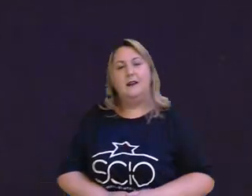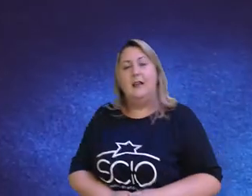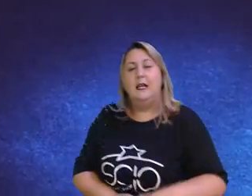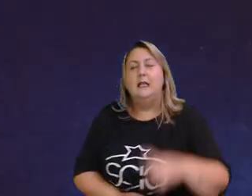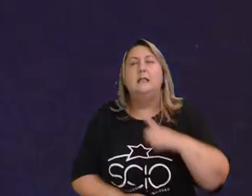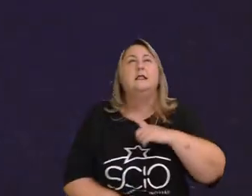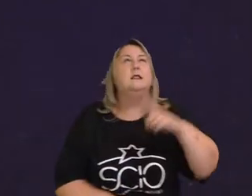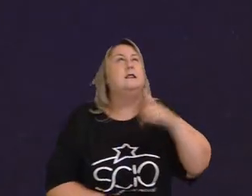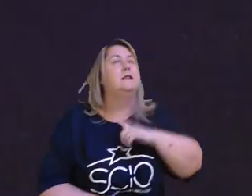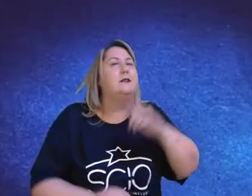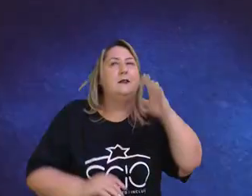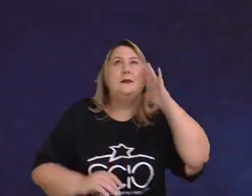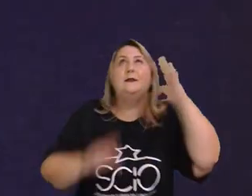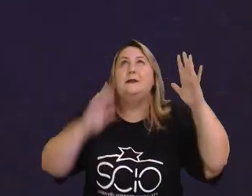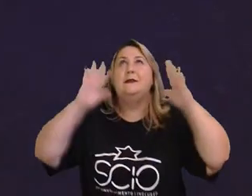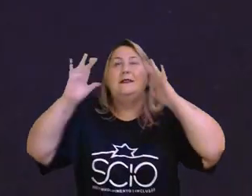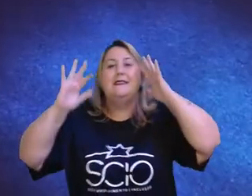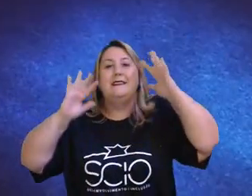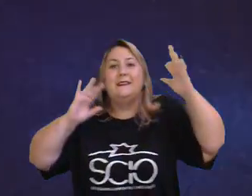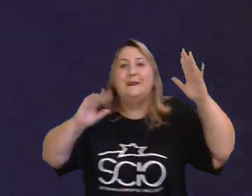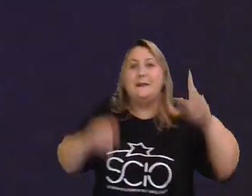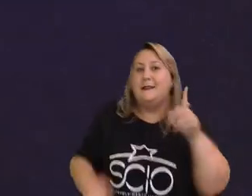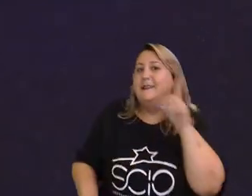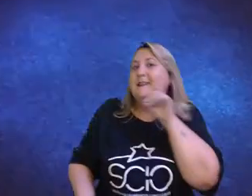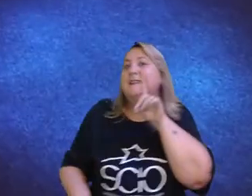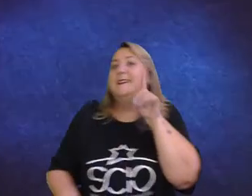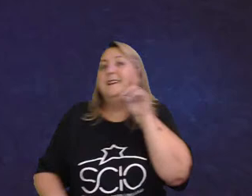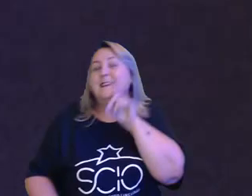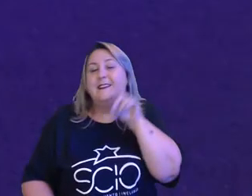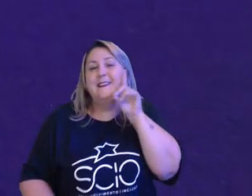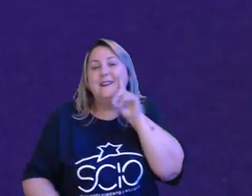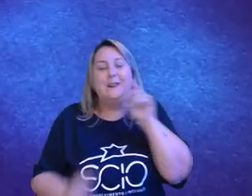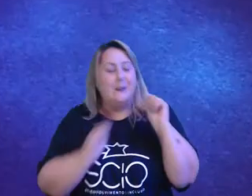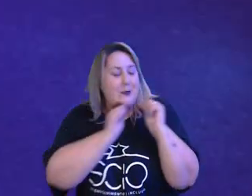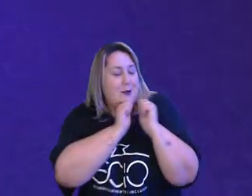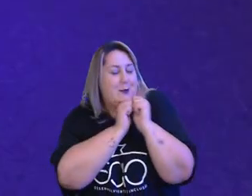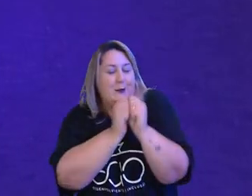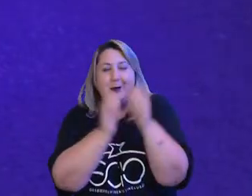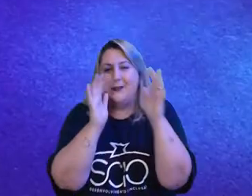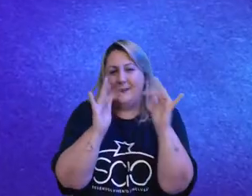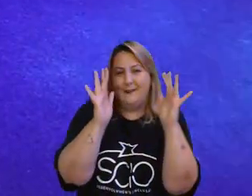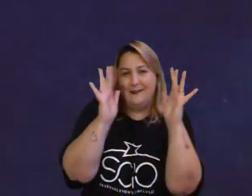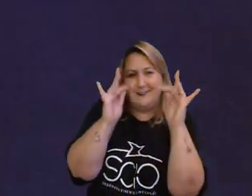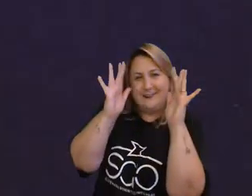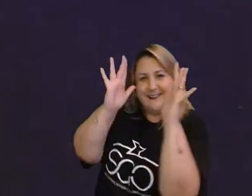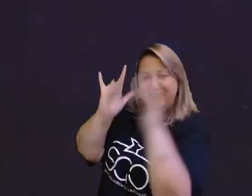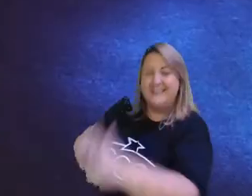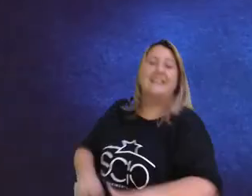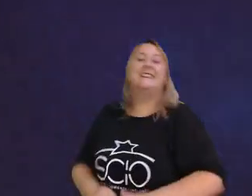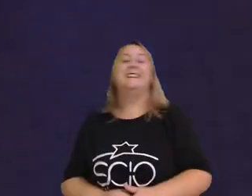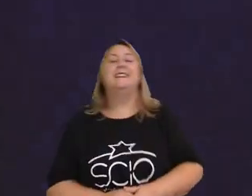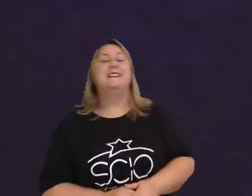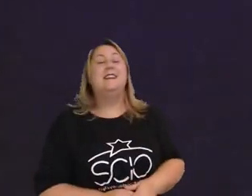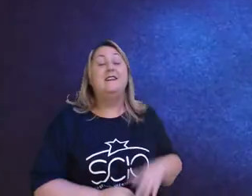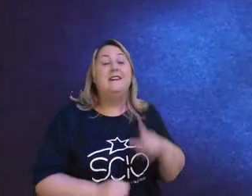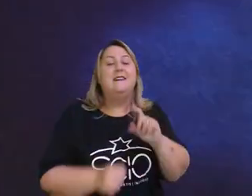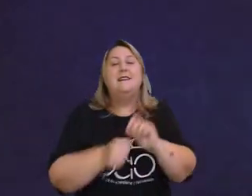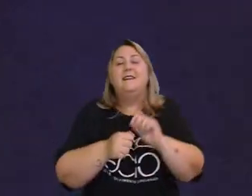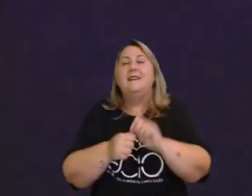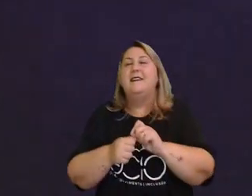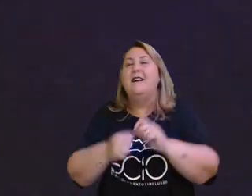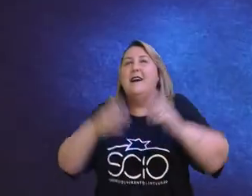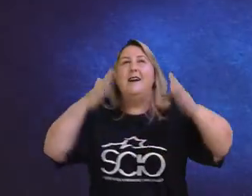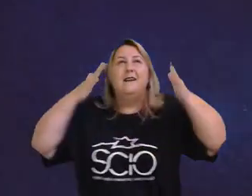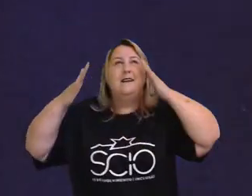vai! Tive um sonho, ir pra Nova York, levar a namorada,